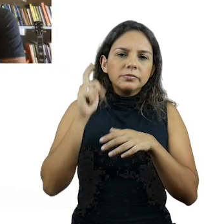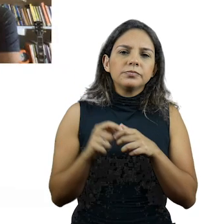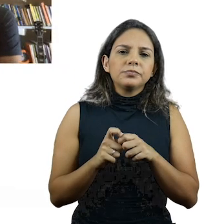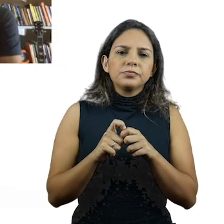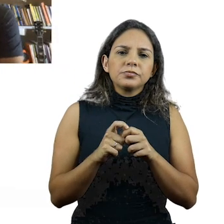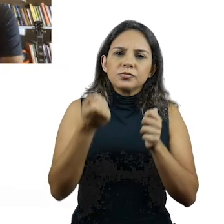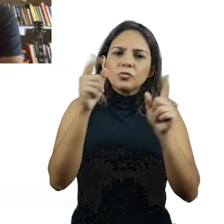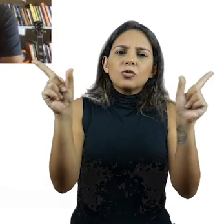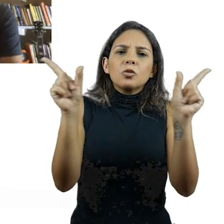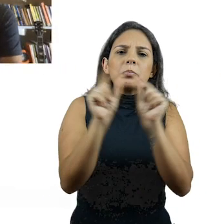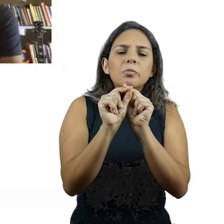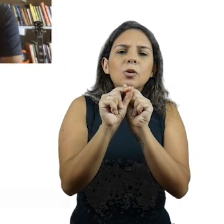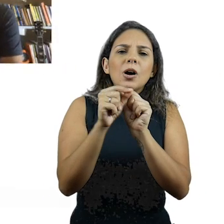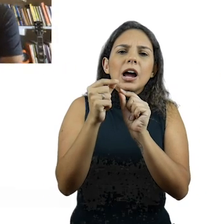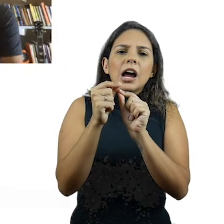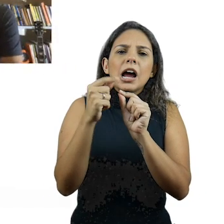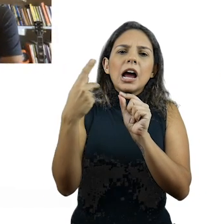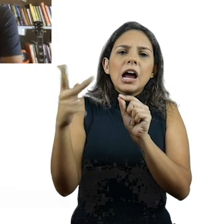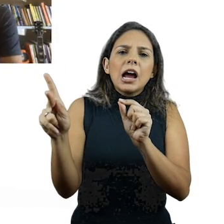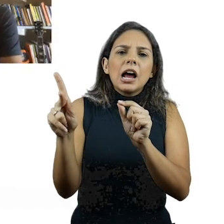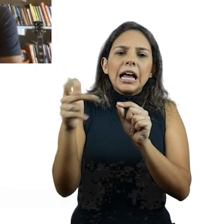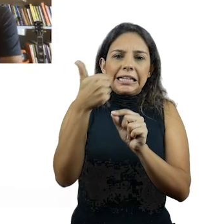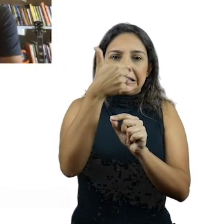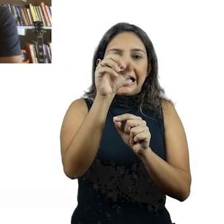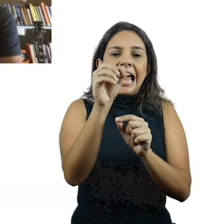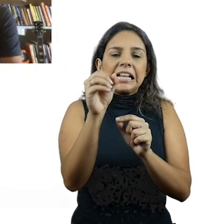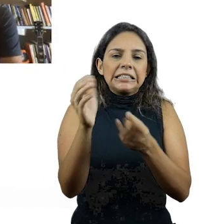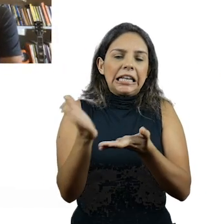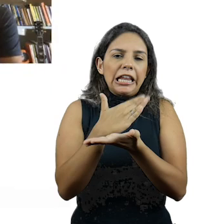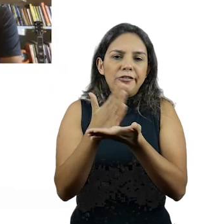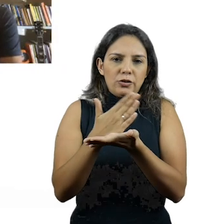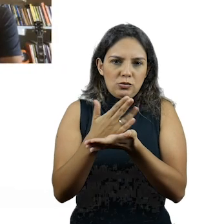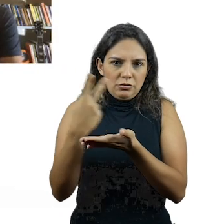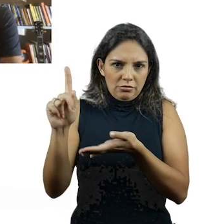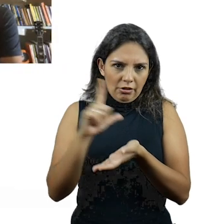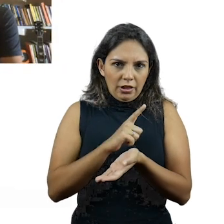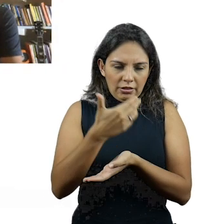breve apanhado dos seus 10 livros para a gente.